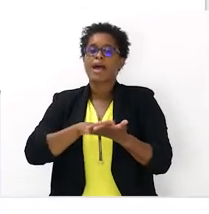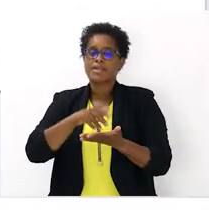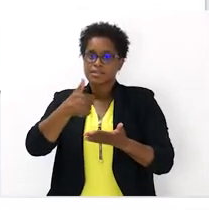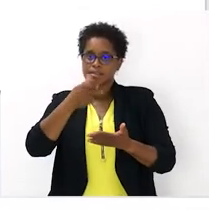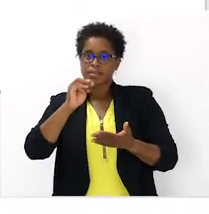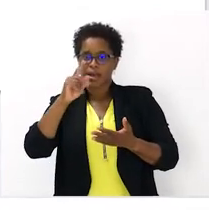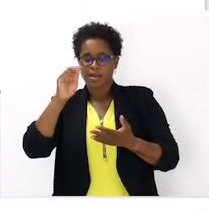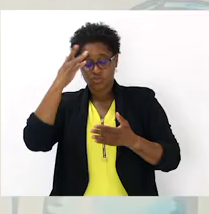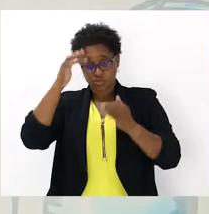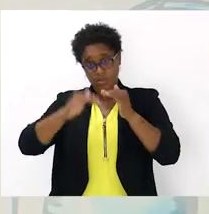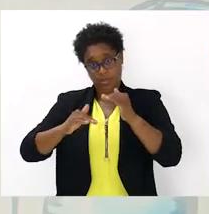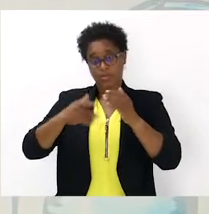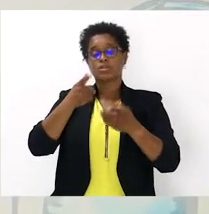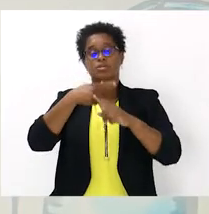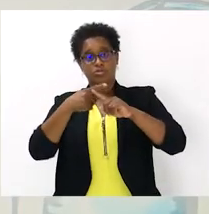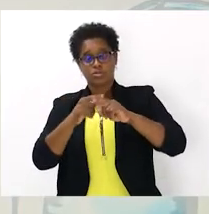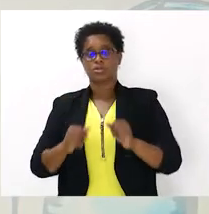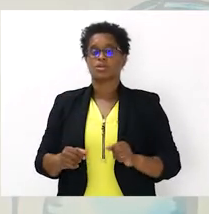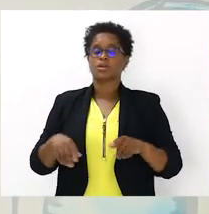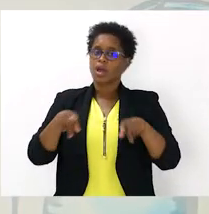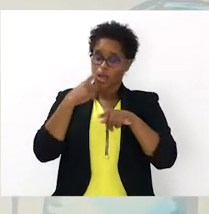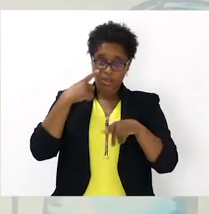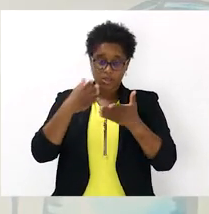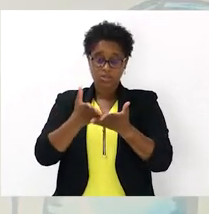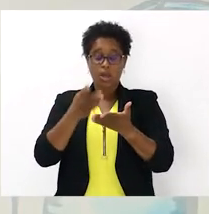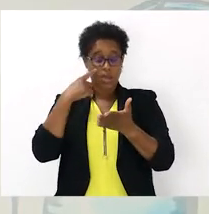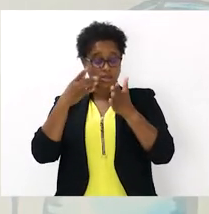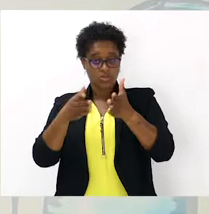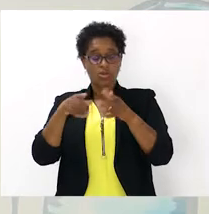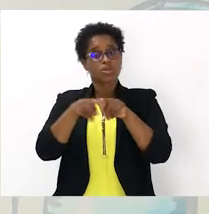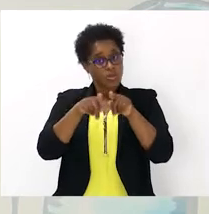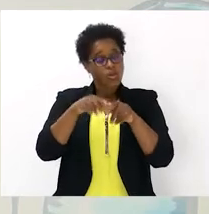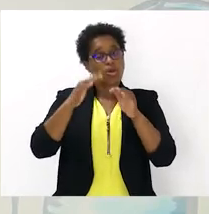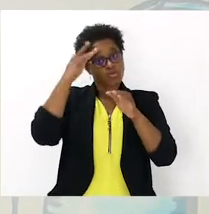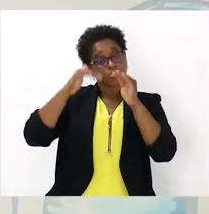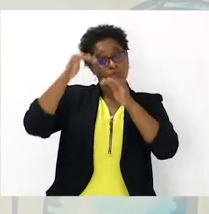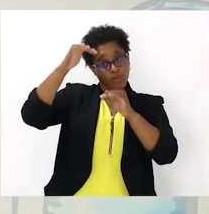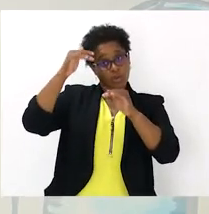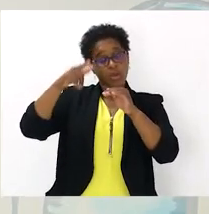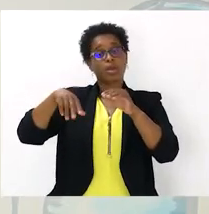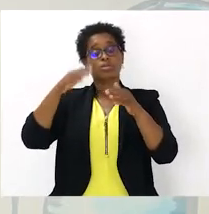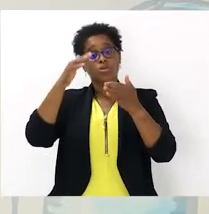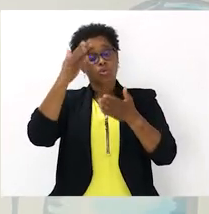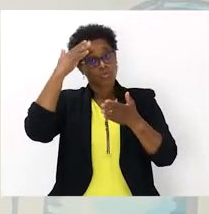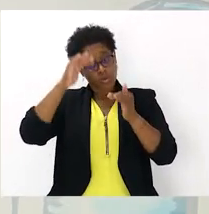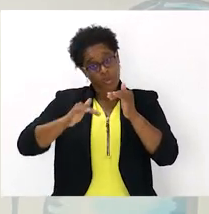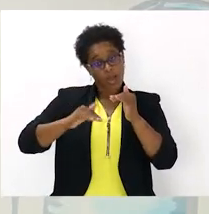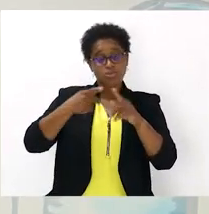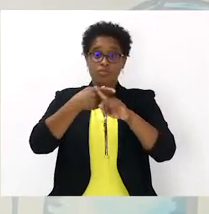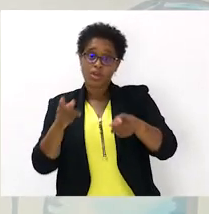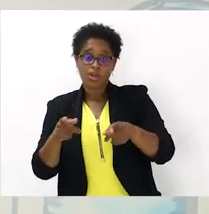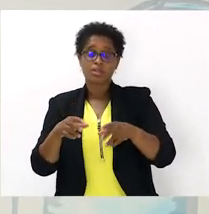bases. Atenção! Mesmo expoente, expoente M, bases diferentes. Base A e